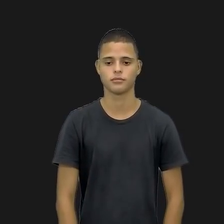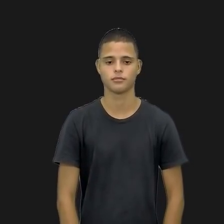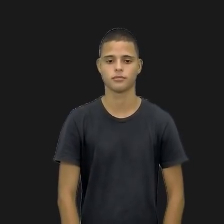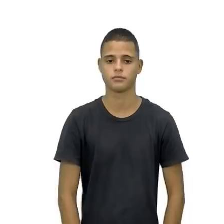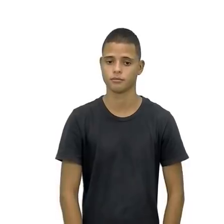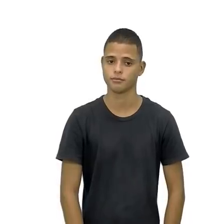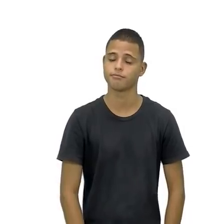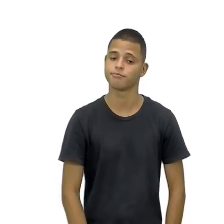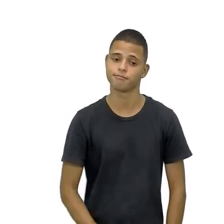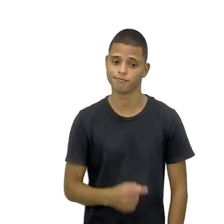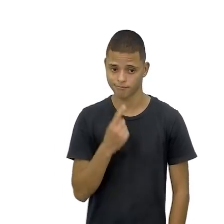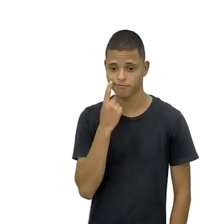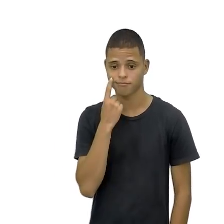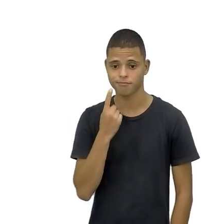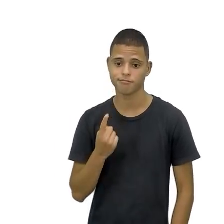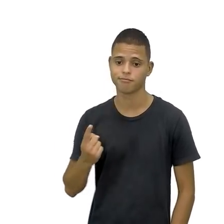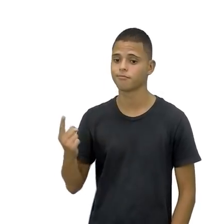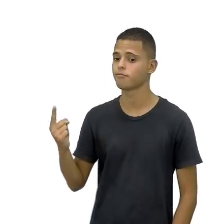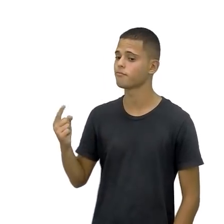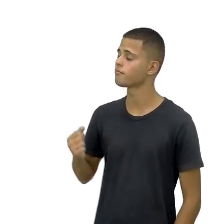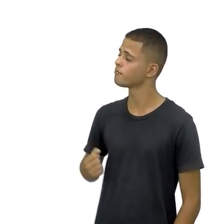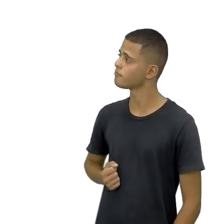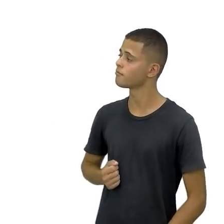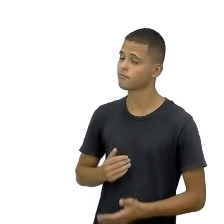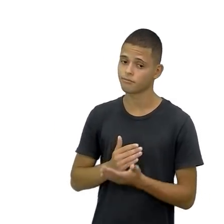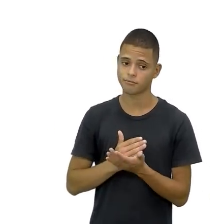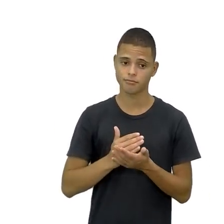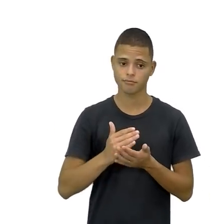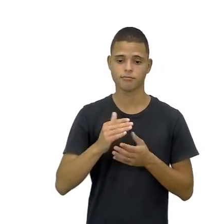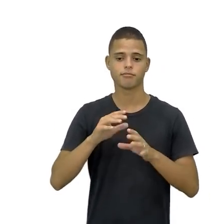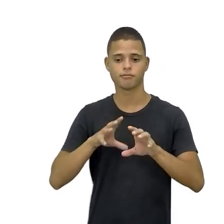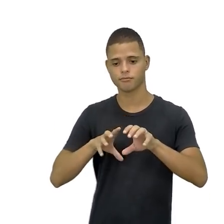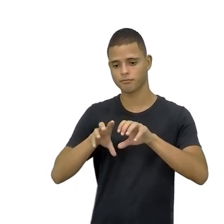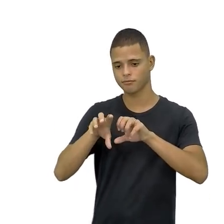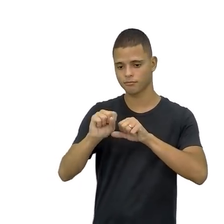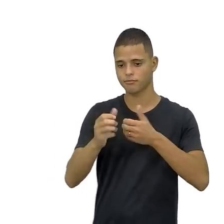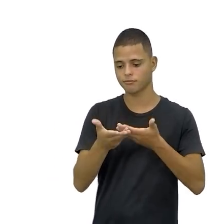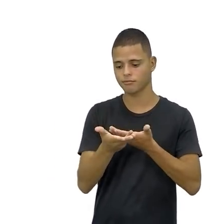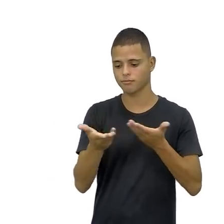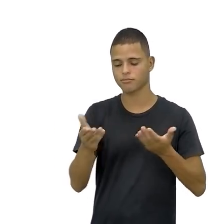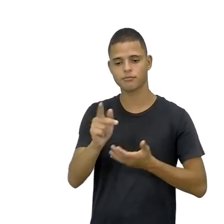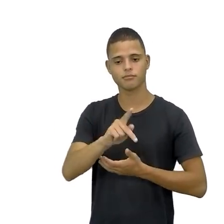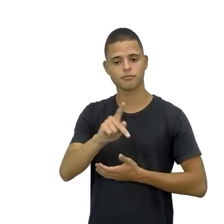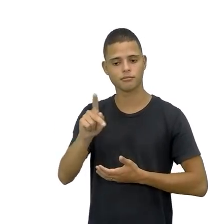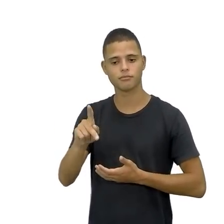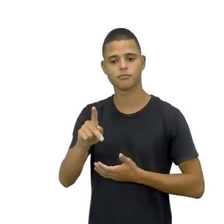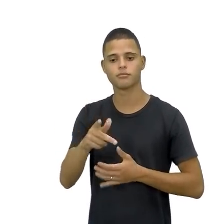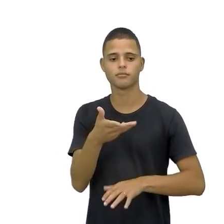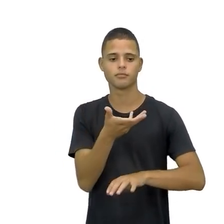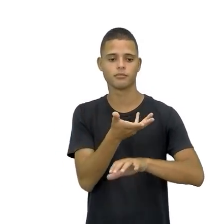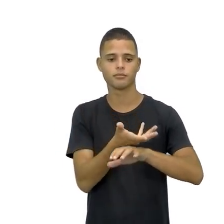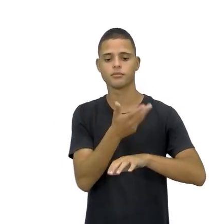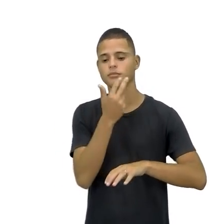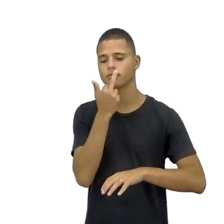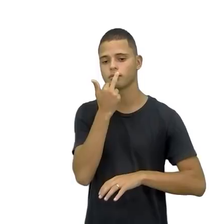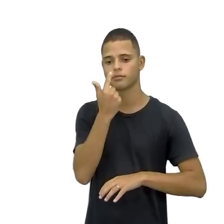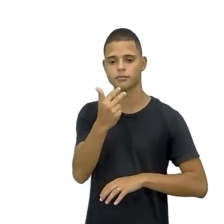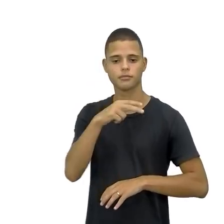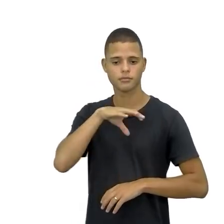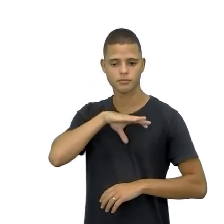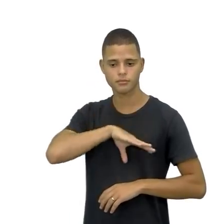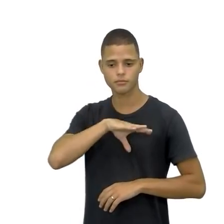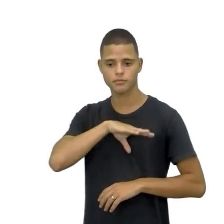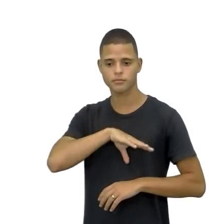Então, como vocês viram, estamos dando início agora à questão da formação para professores. O componente é língua portuguesa,